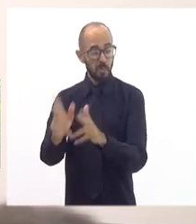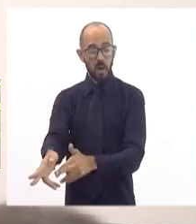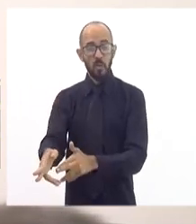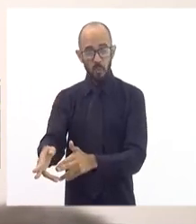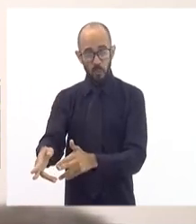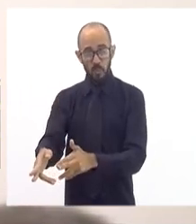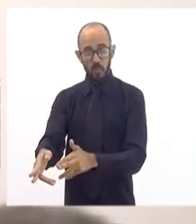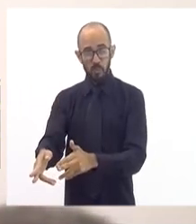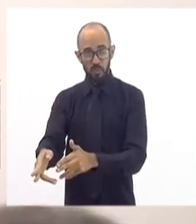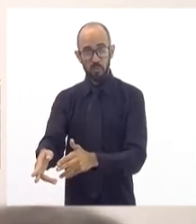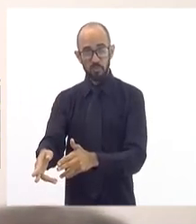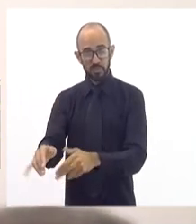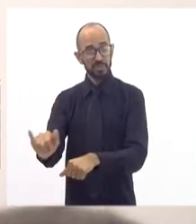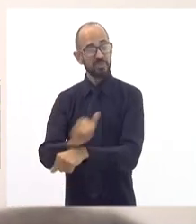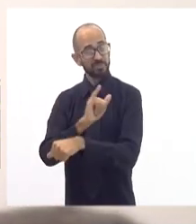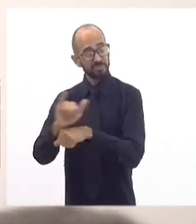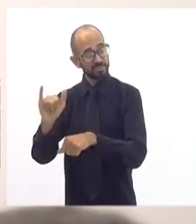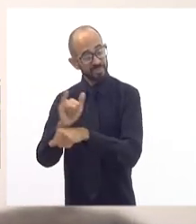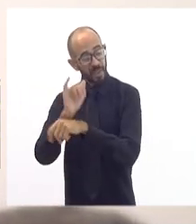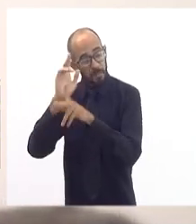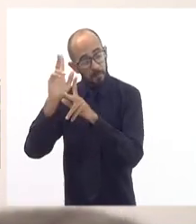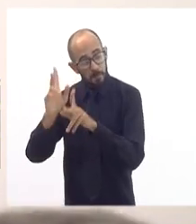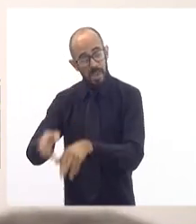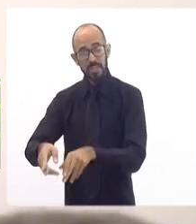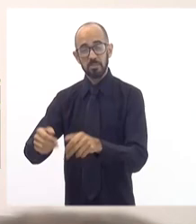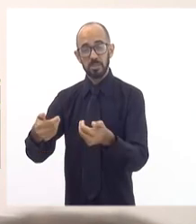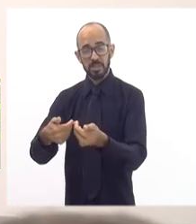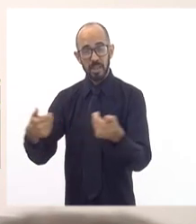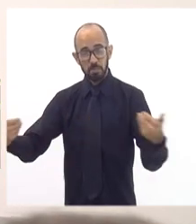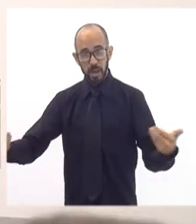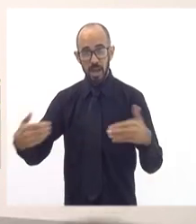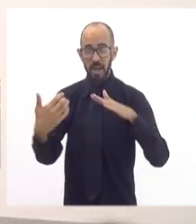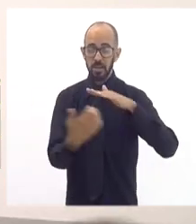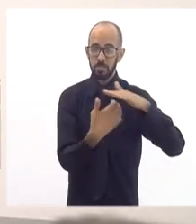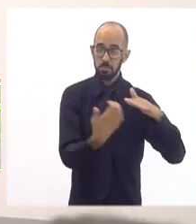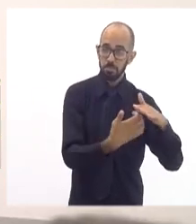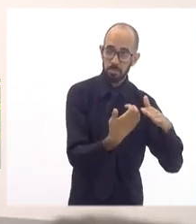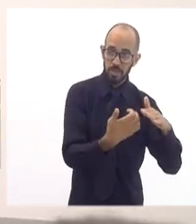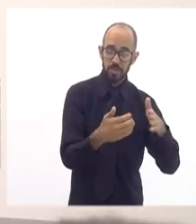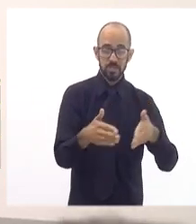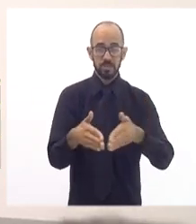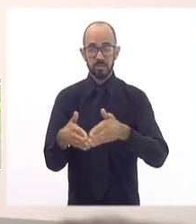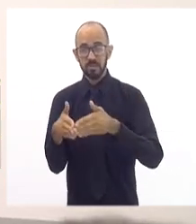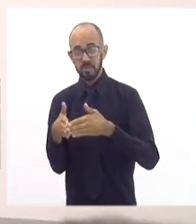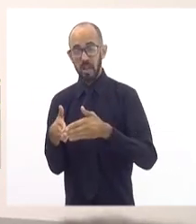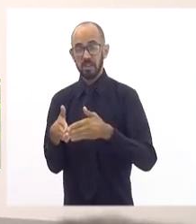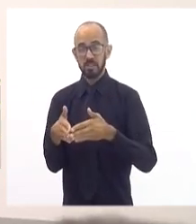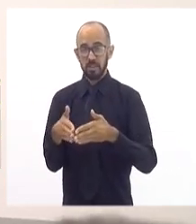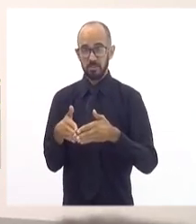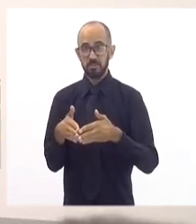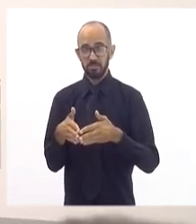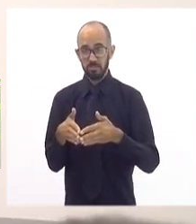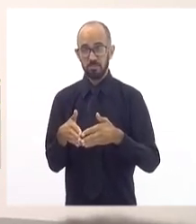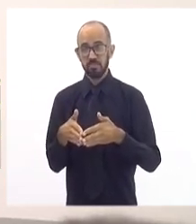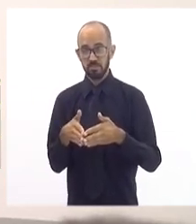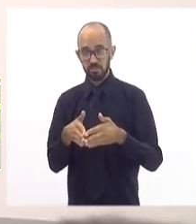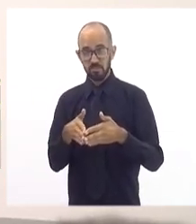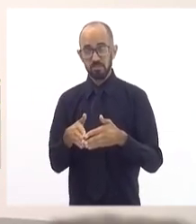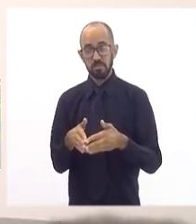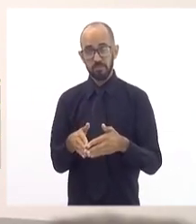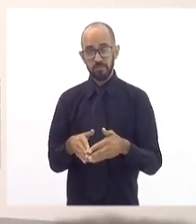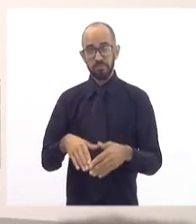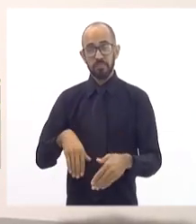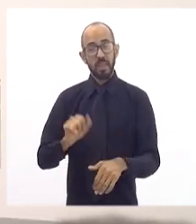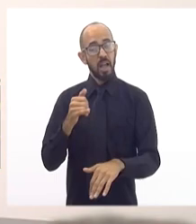a mesma estratégia fatiar o empreendimento licenciamento do empreendimento a